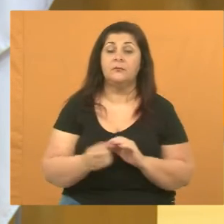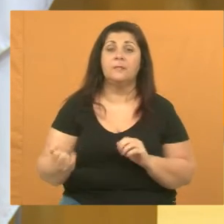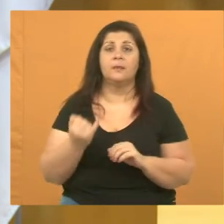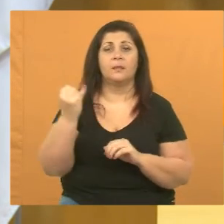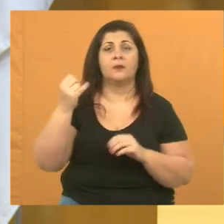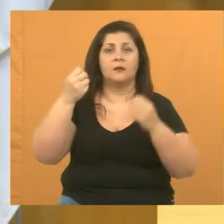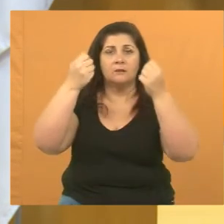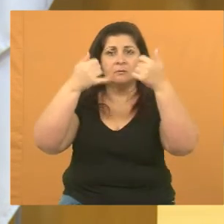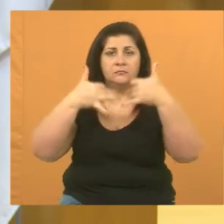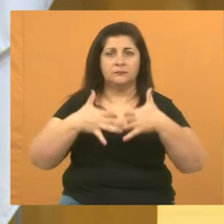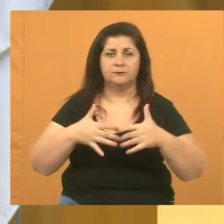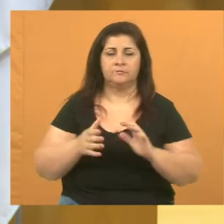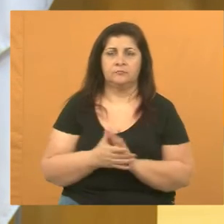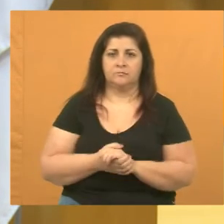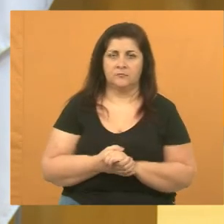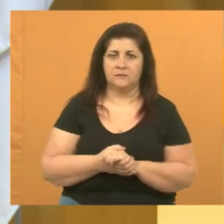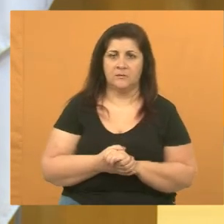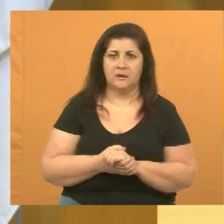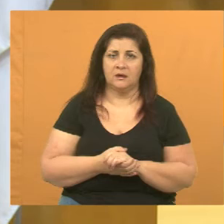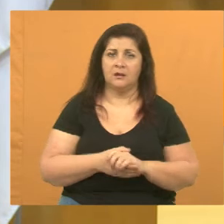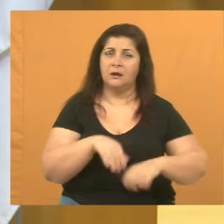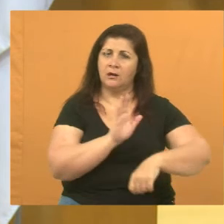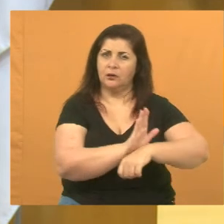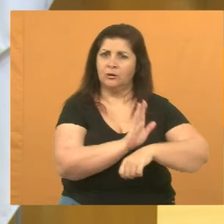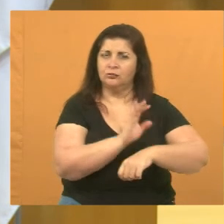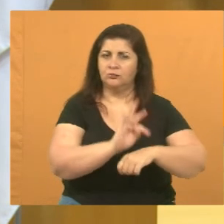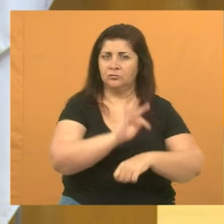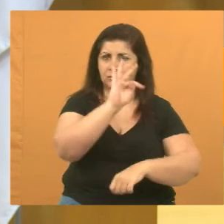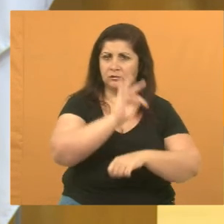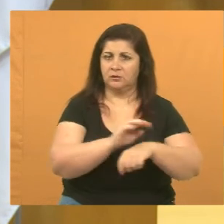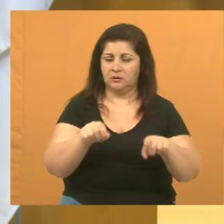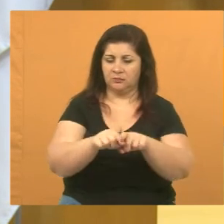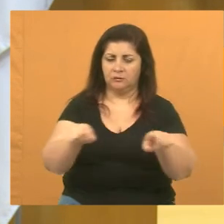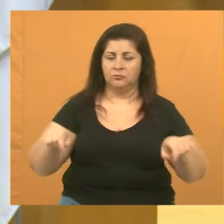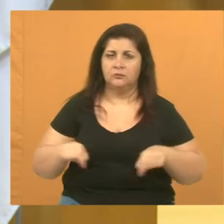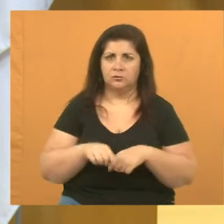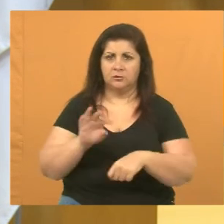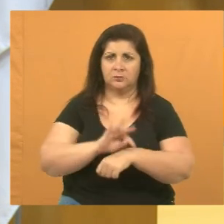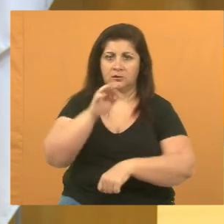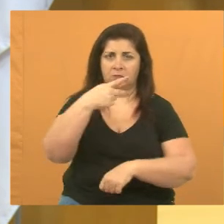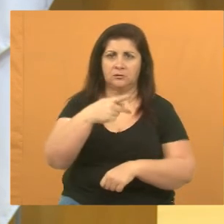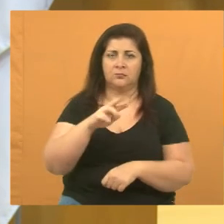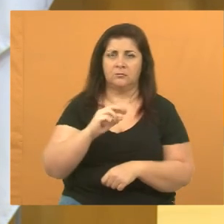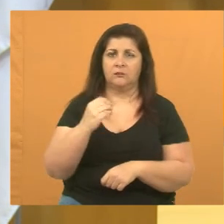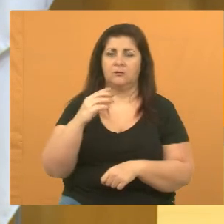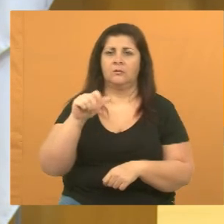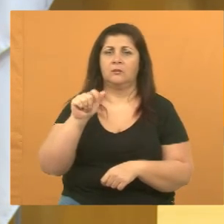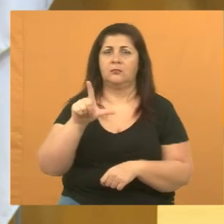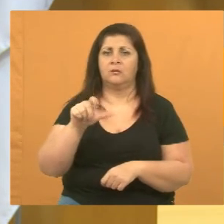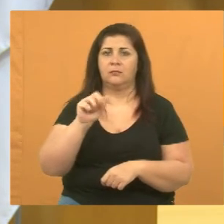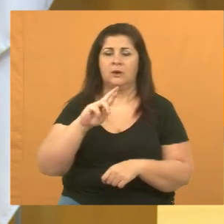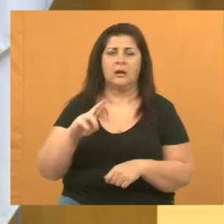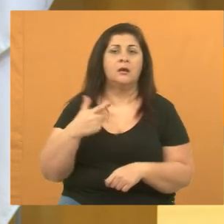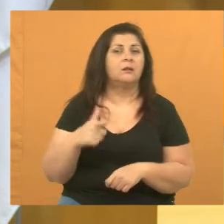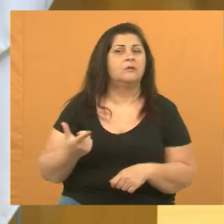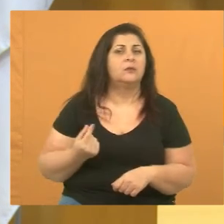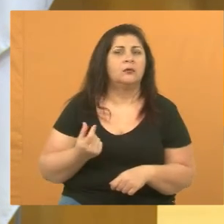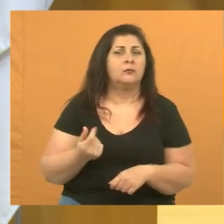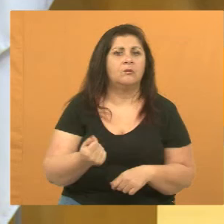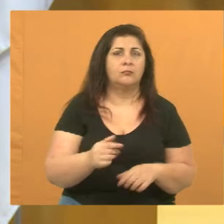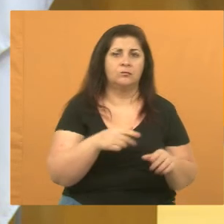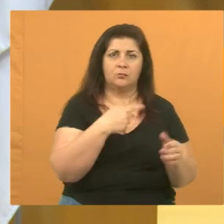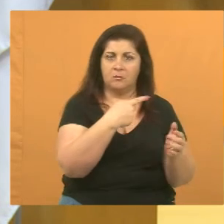salientar que referida assistência técnica oferecida pelo escritório técnico da Fundação Prolar não acarretará custo algum à